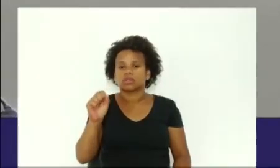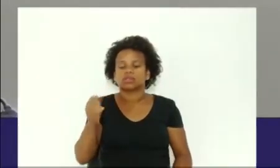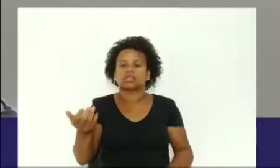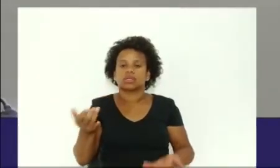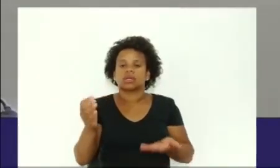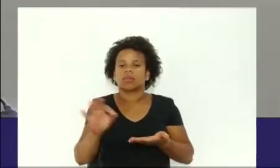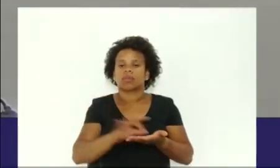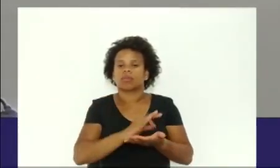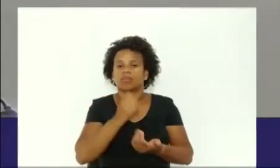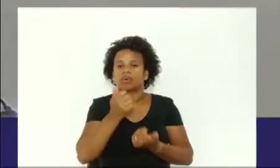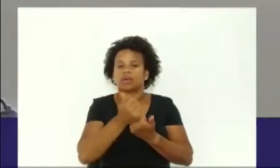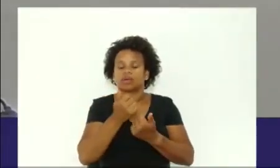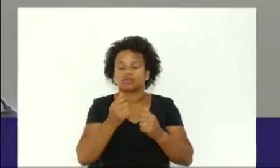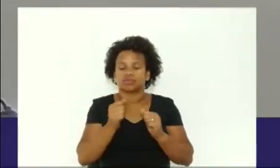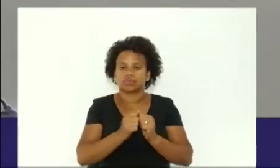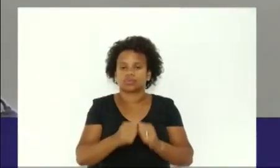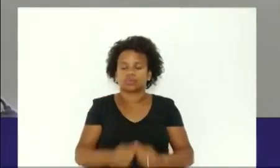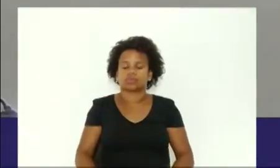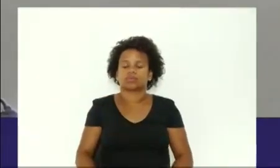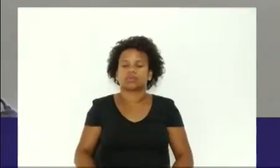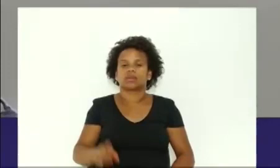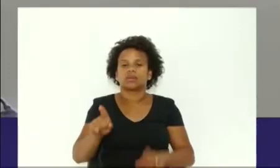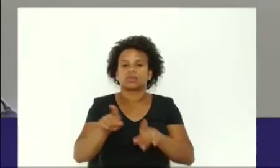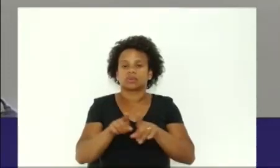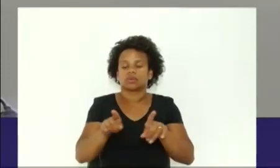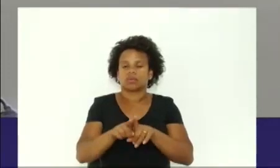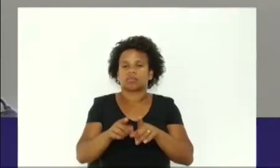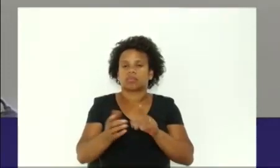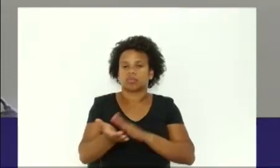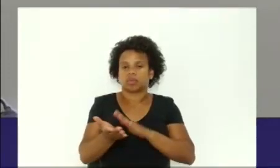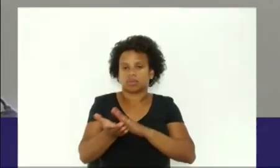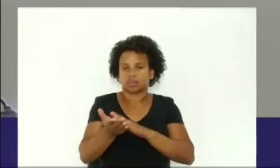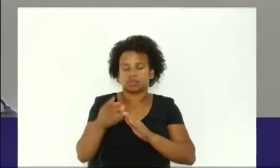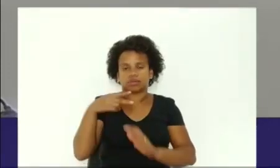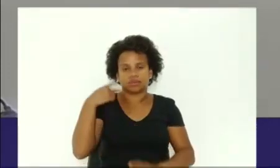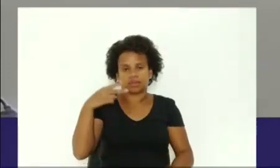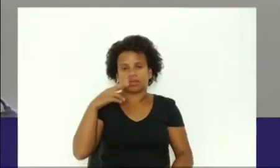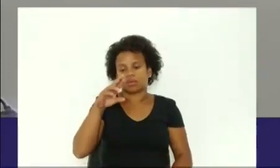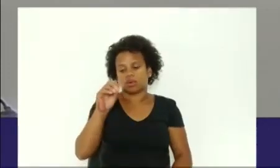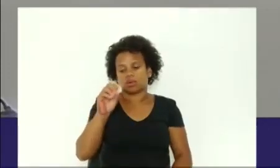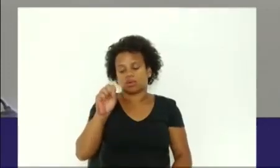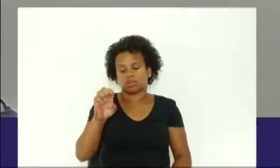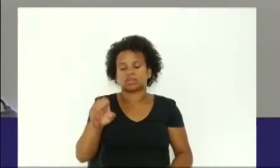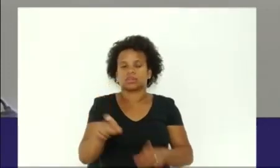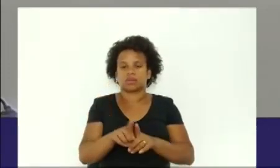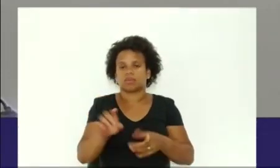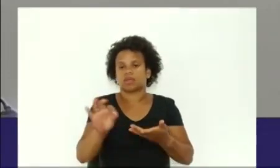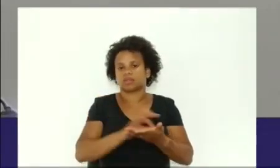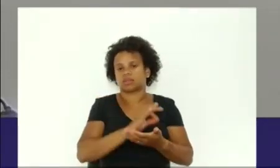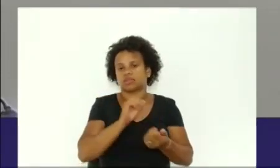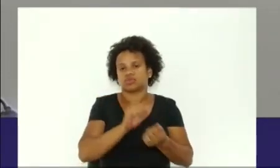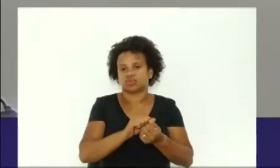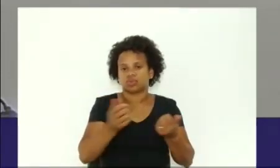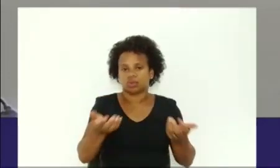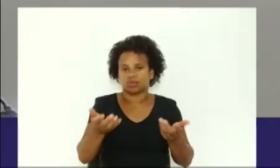matéria. Eu também parabenizo a vereadora Rosa e gostaria de assinar junto.